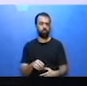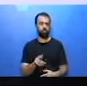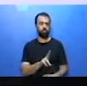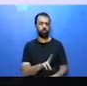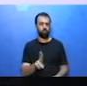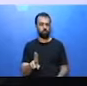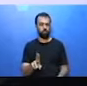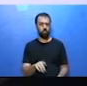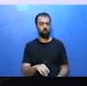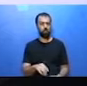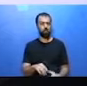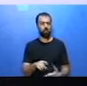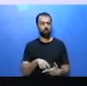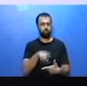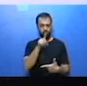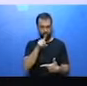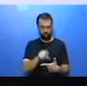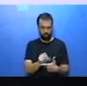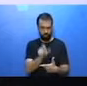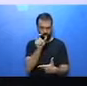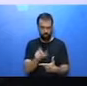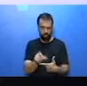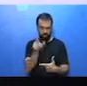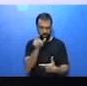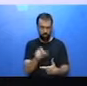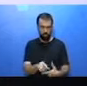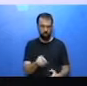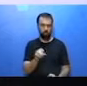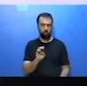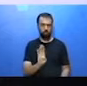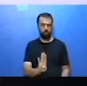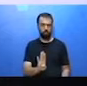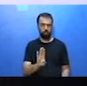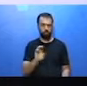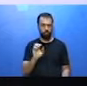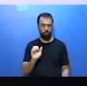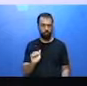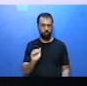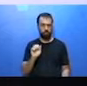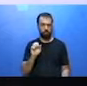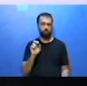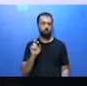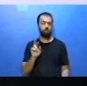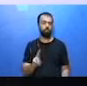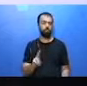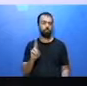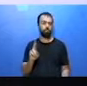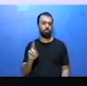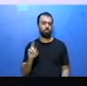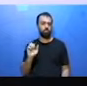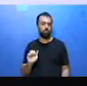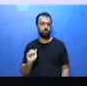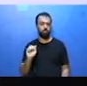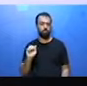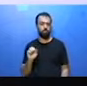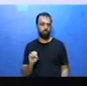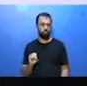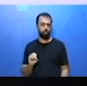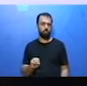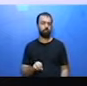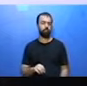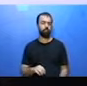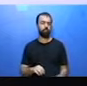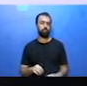do gráfico de coluna que nós vamos trabalhar a orientação se ele está na